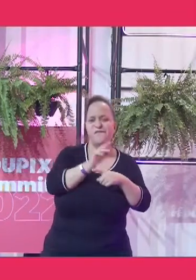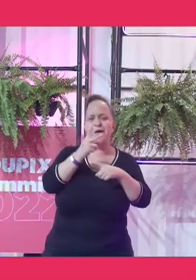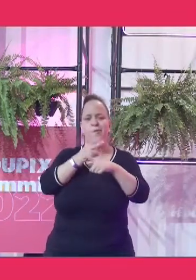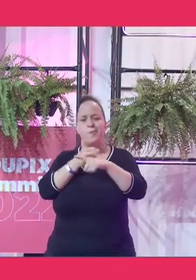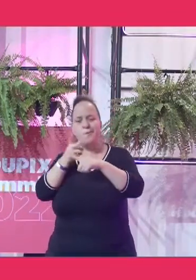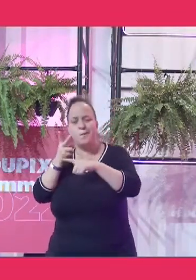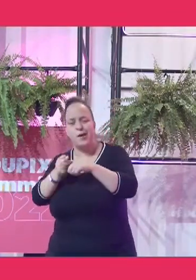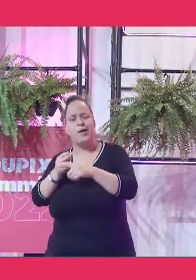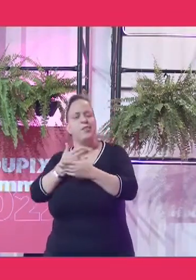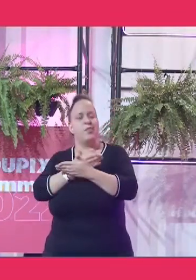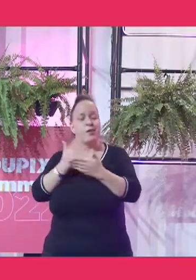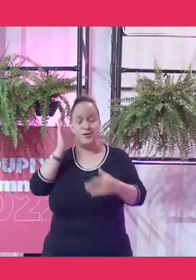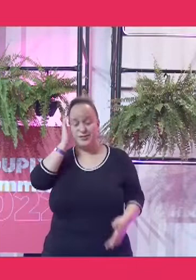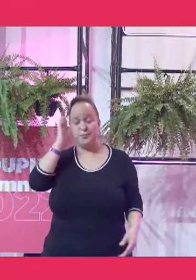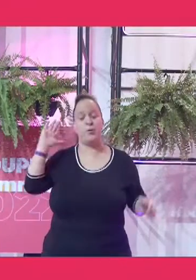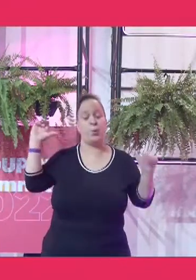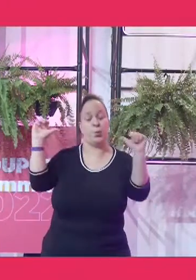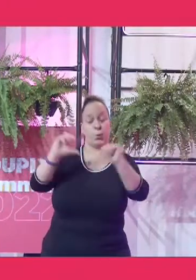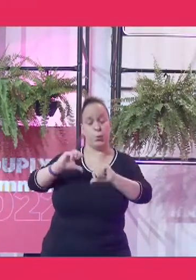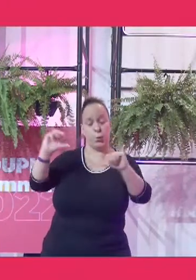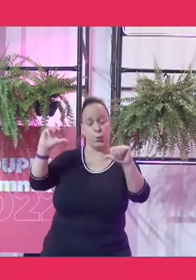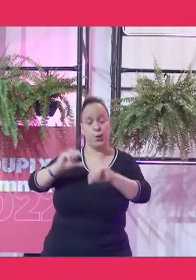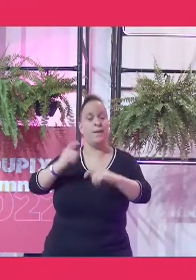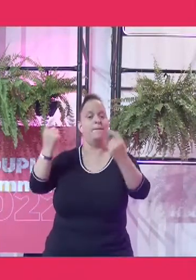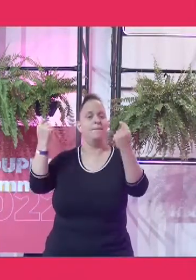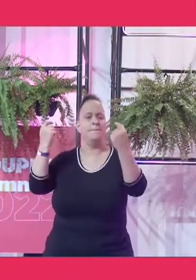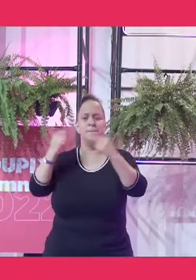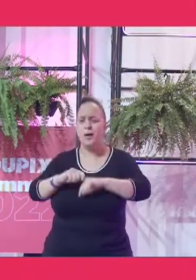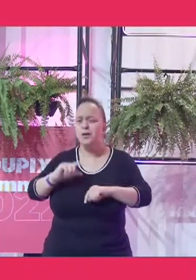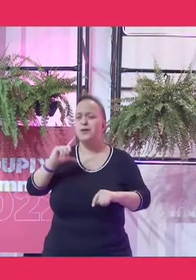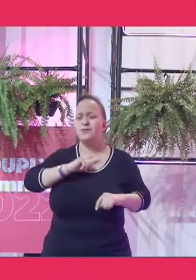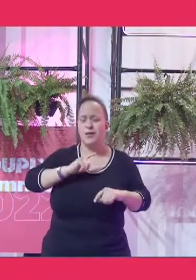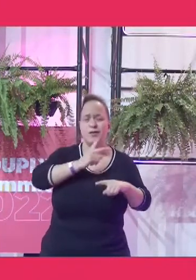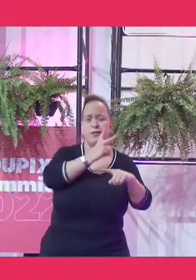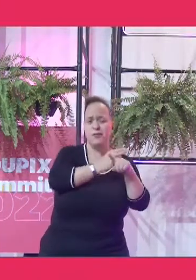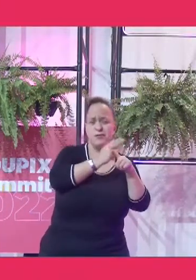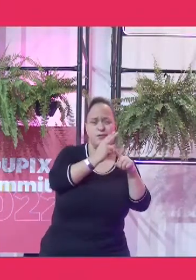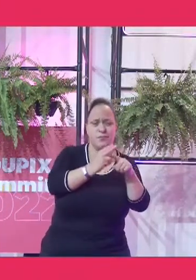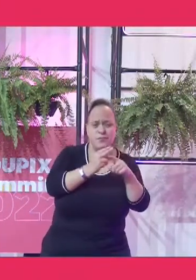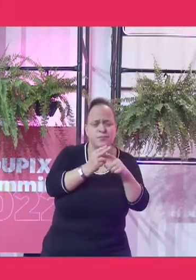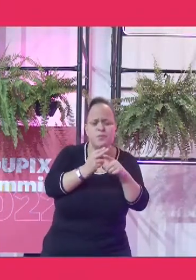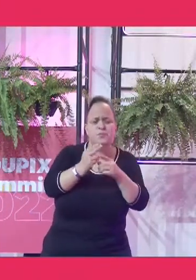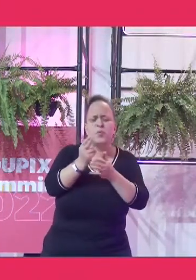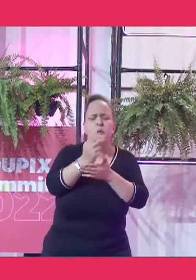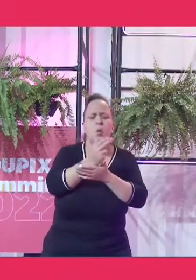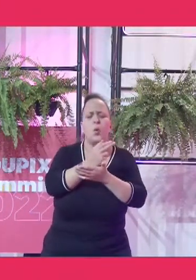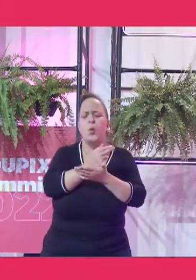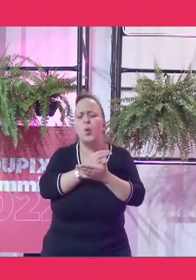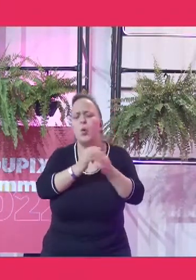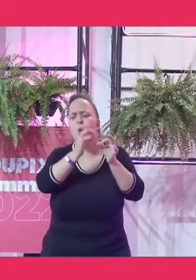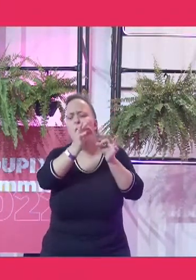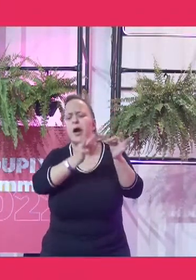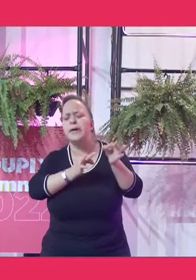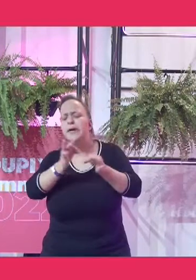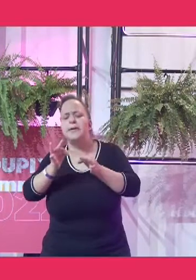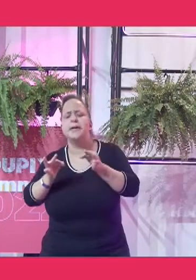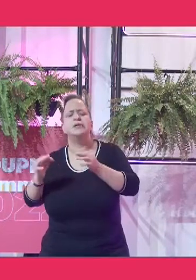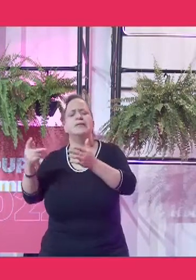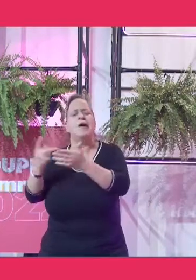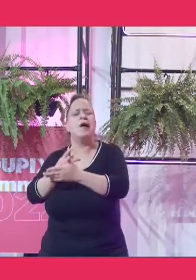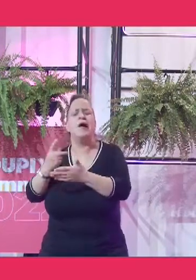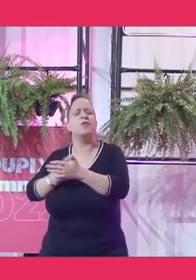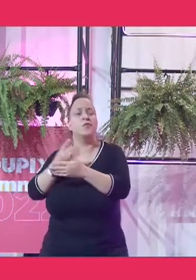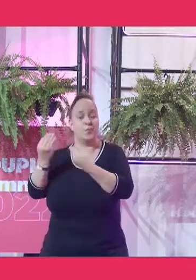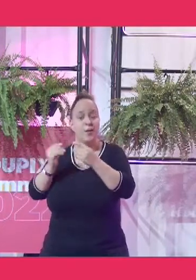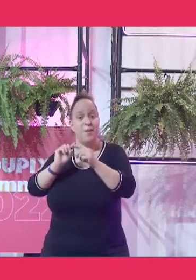é que dá ruim. Né? A gente tem muitas séries que desenham isso para a gente. Como é que deu errado? Mas como é que é